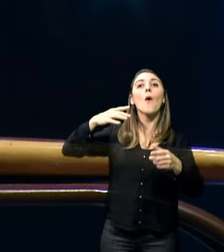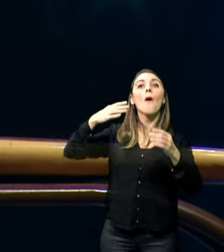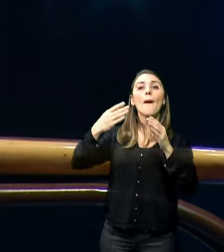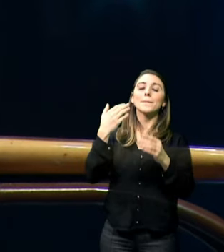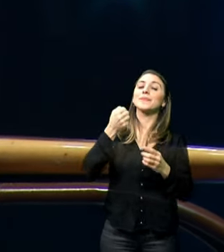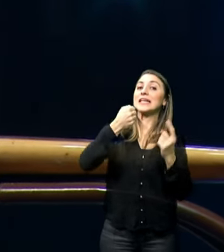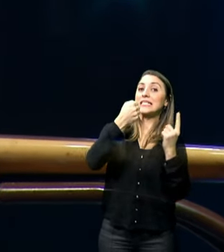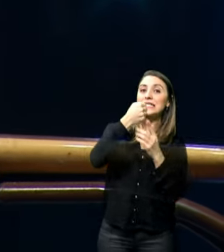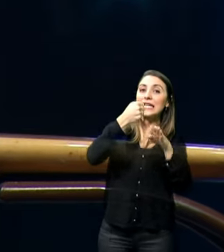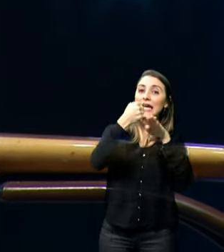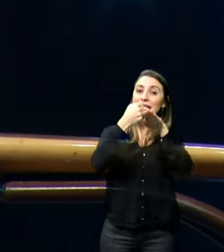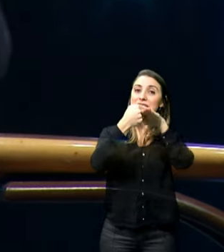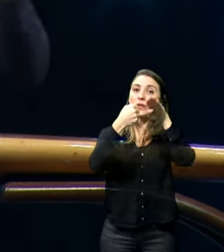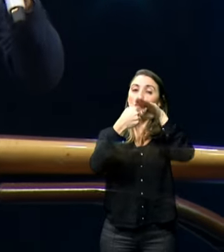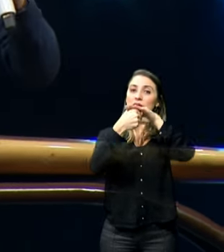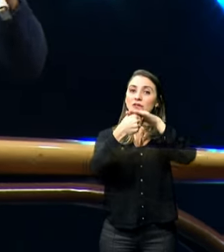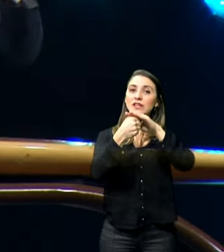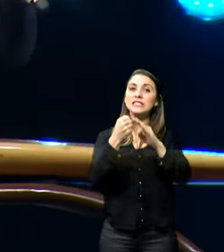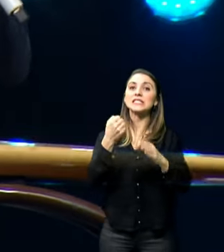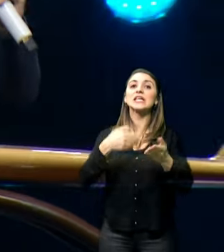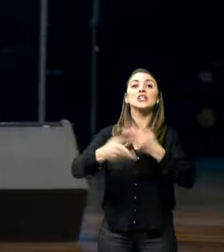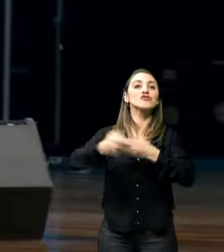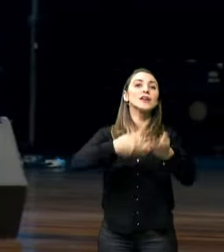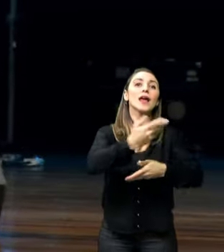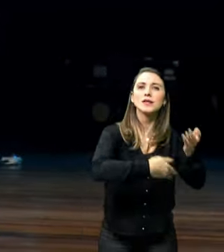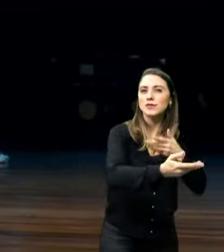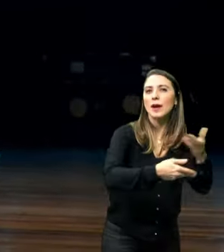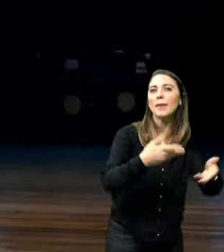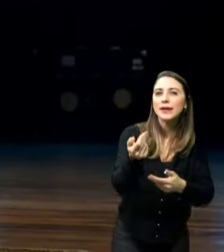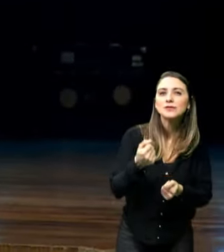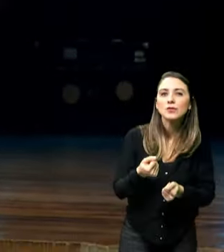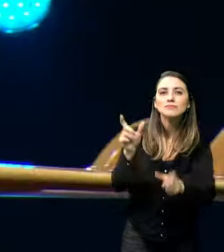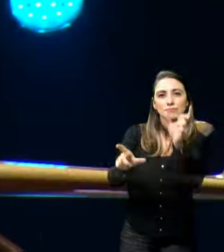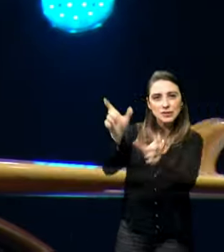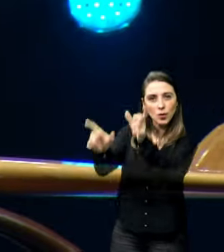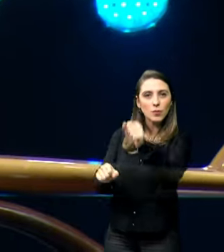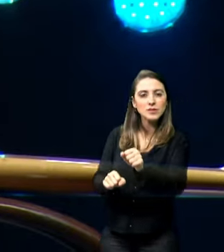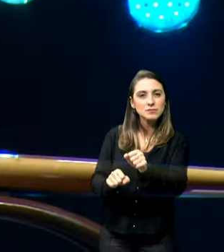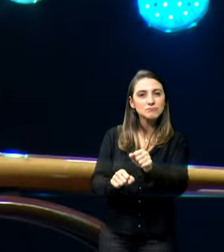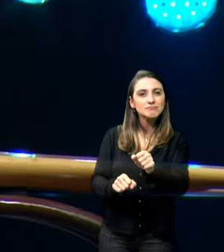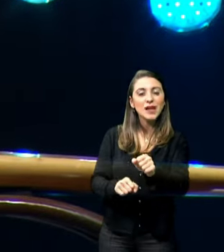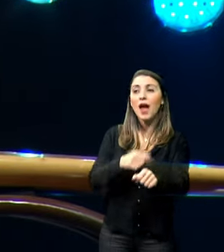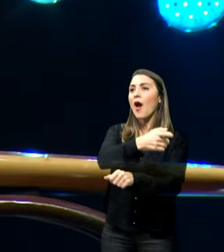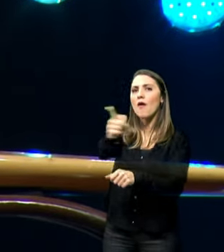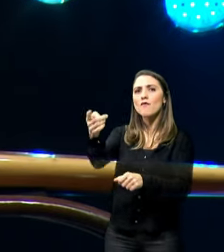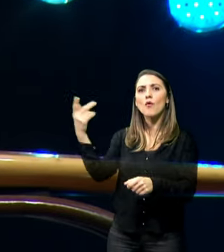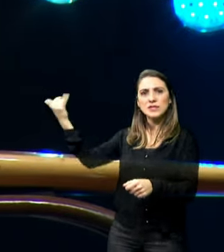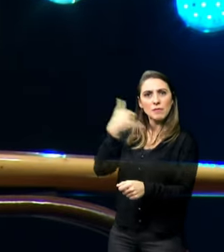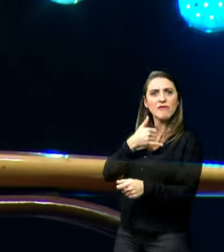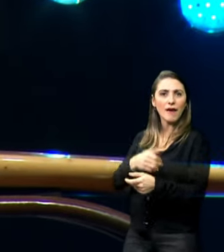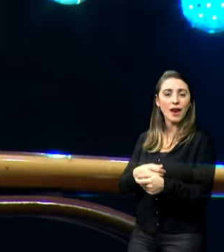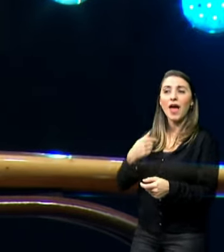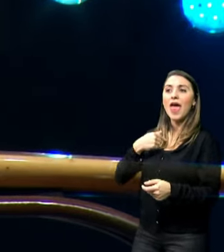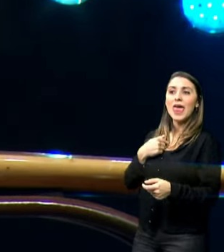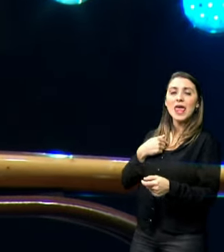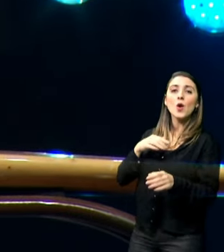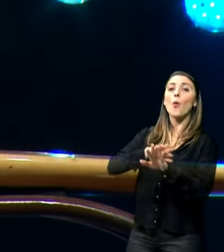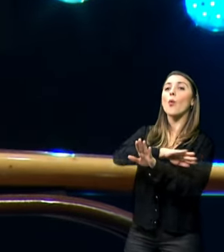5 níveis de relacionamento. Não, pastor, eu trato todo mundo igual. Ô, querido de Jesus,